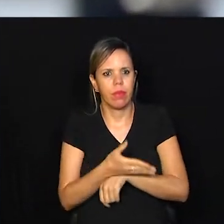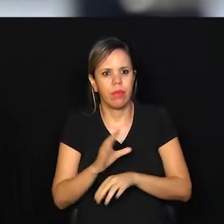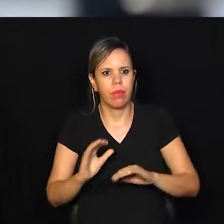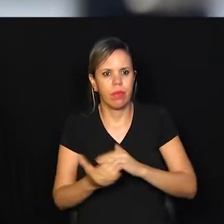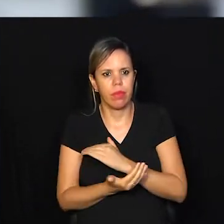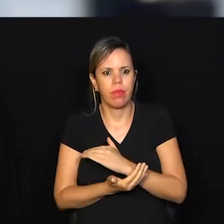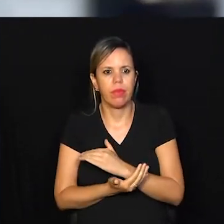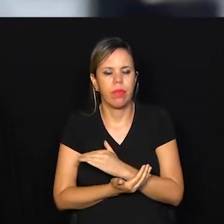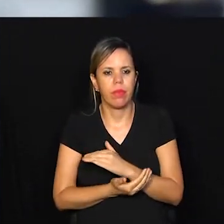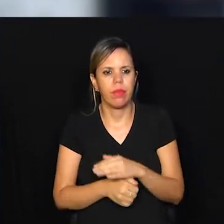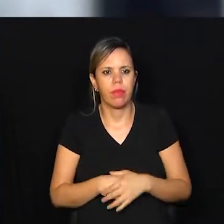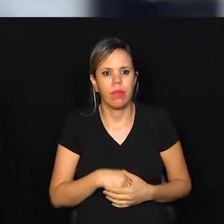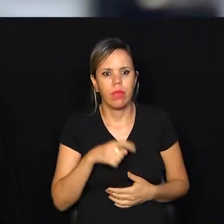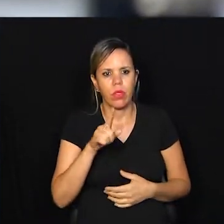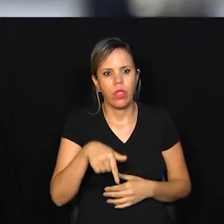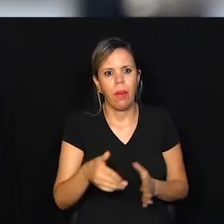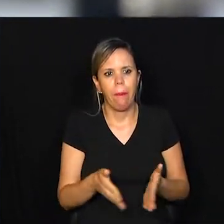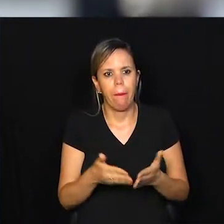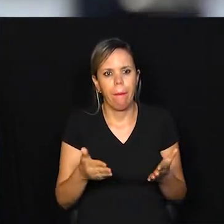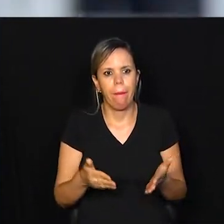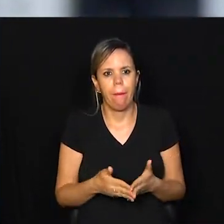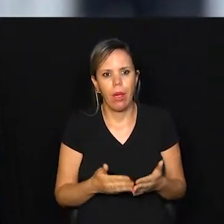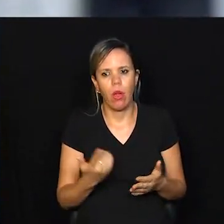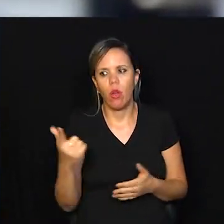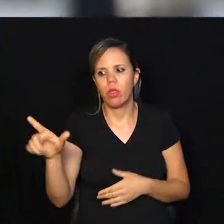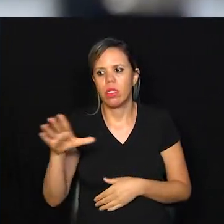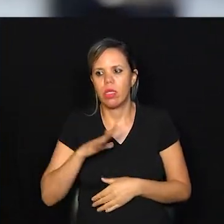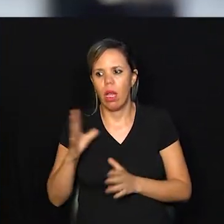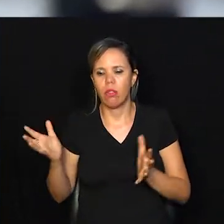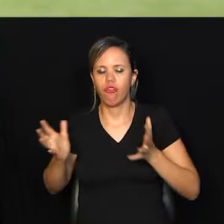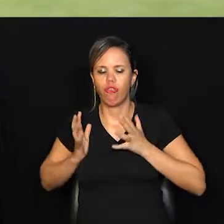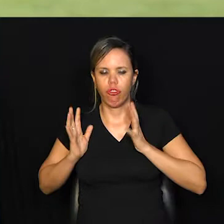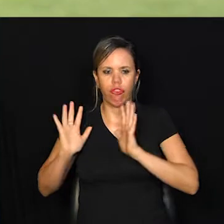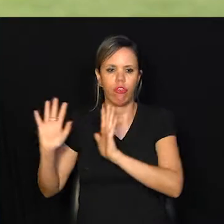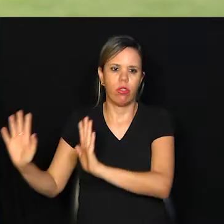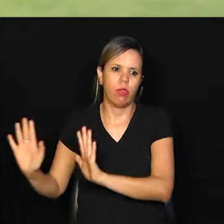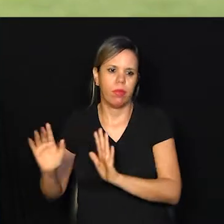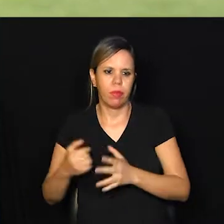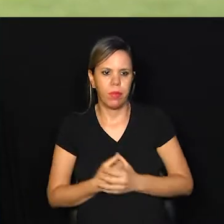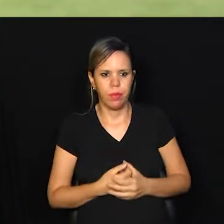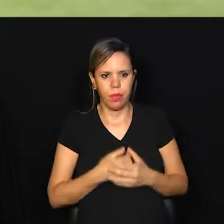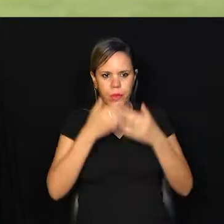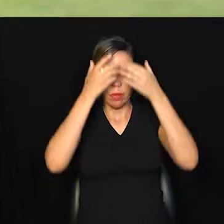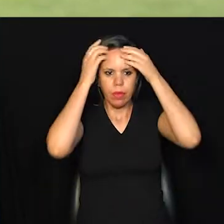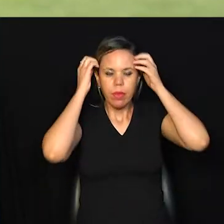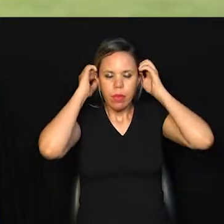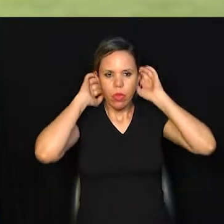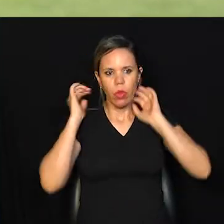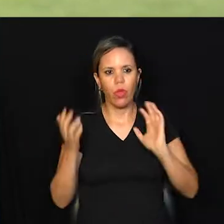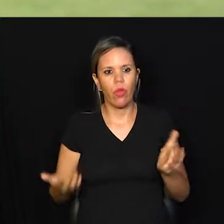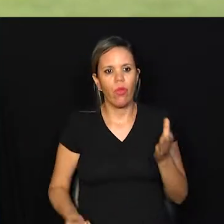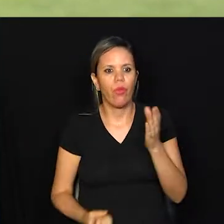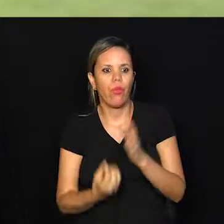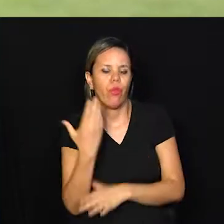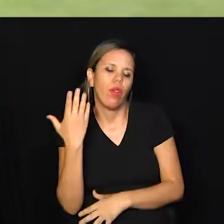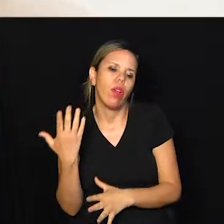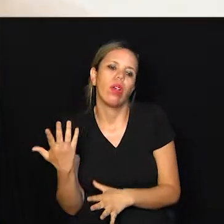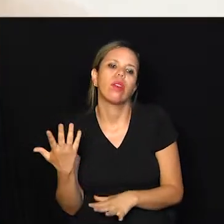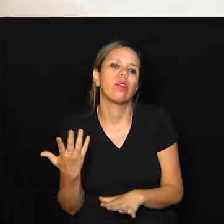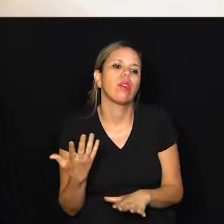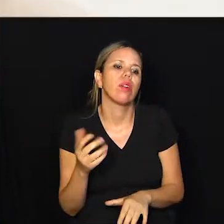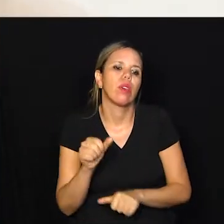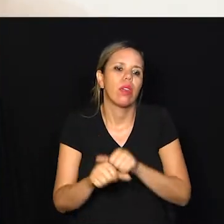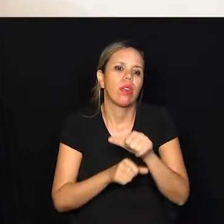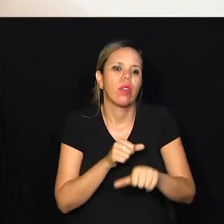comunidade, você tem uma classe. Você é o pobre, do outro lado da cidade estão os ricos. Então você vai criando um ambiente de segregação.